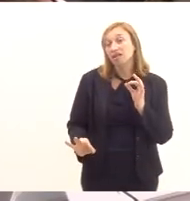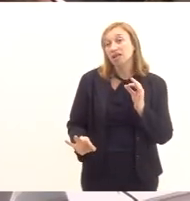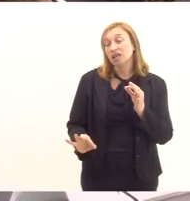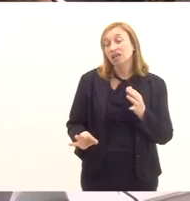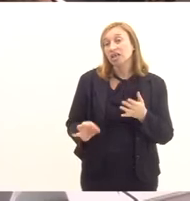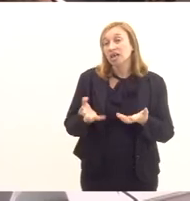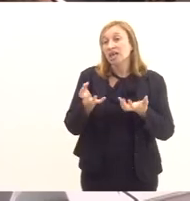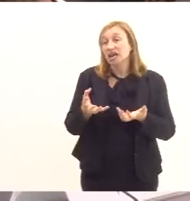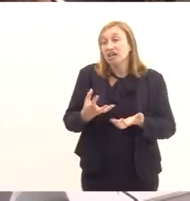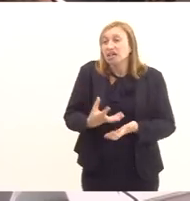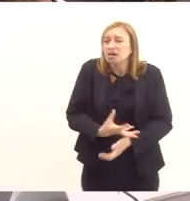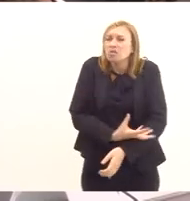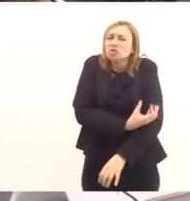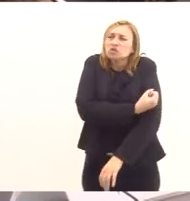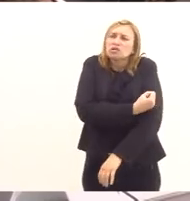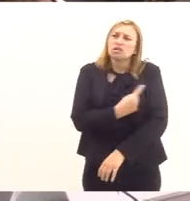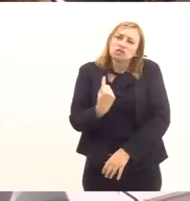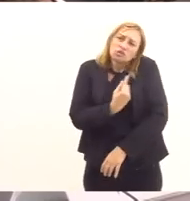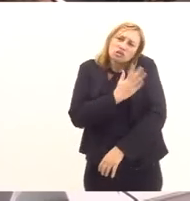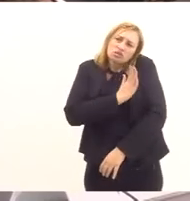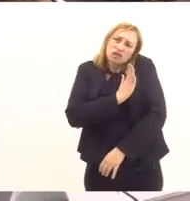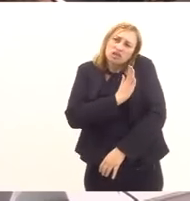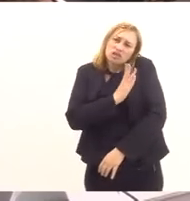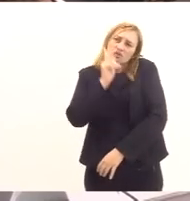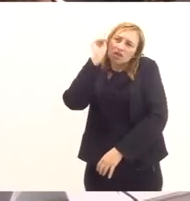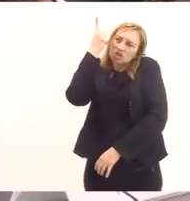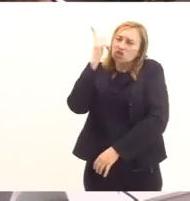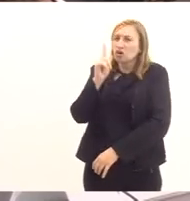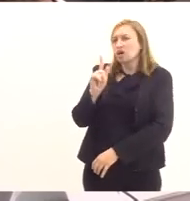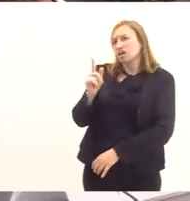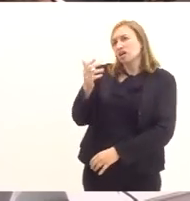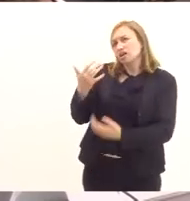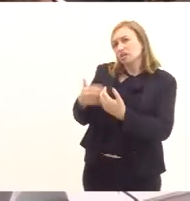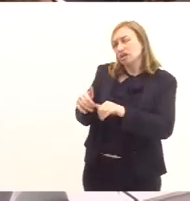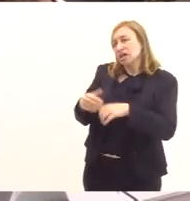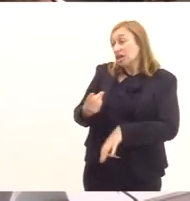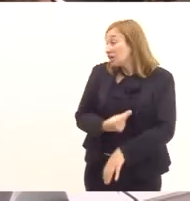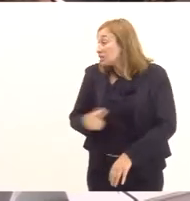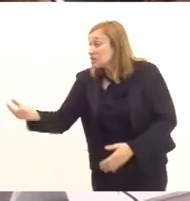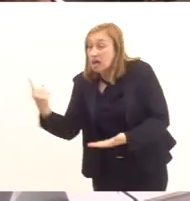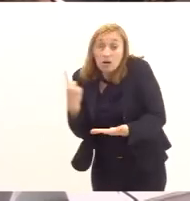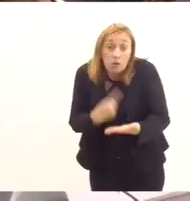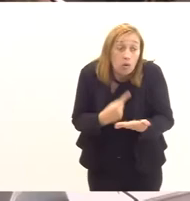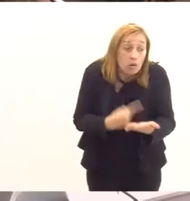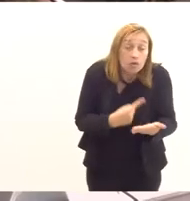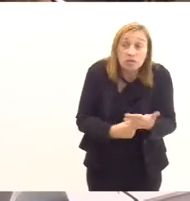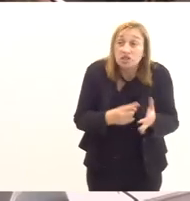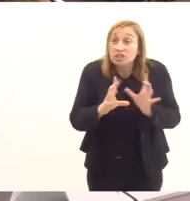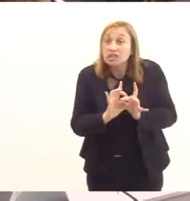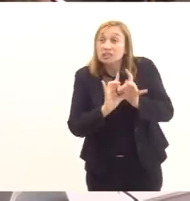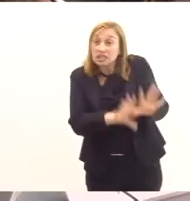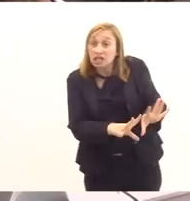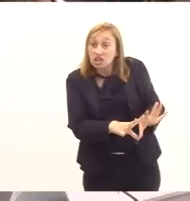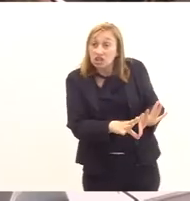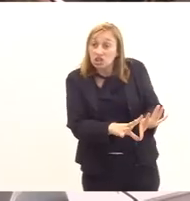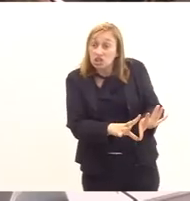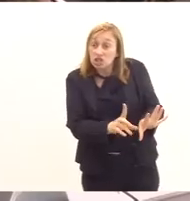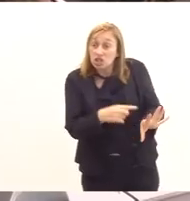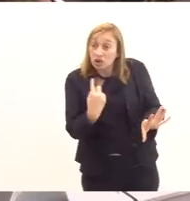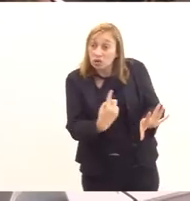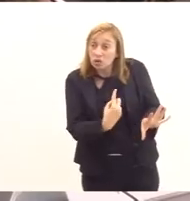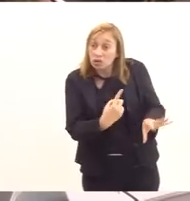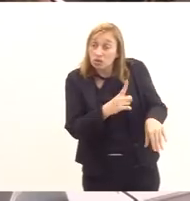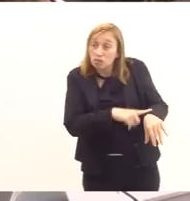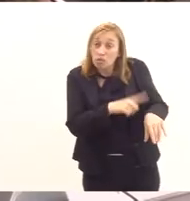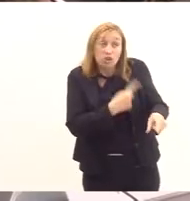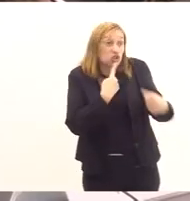comover contando a história de Petrópolis e tal depois ele sai dizendo que tem um compromisso deixa a comissão nos momentos que